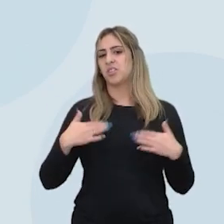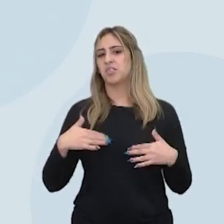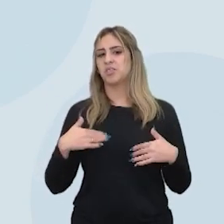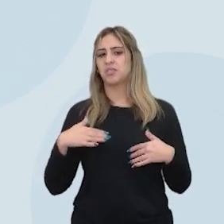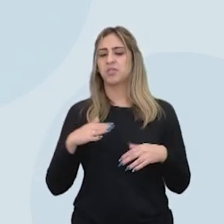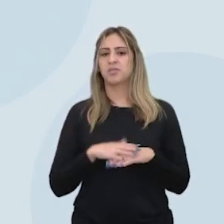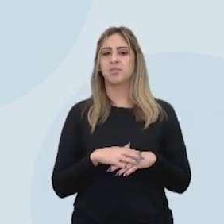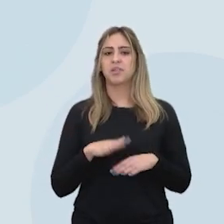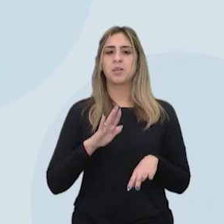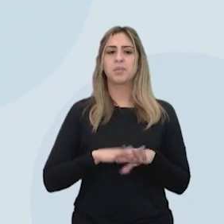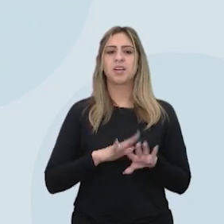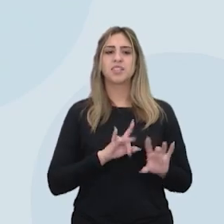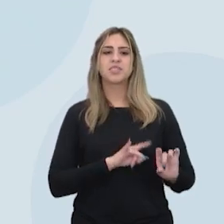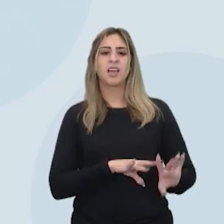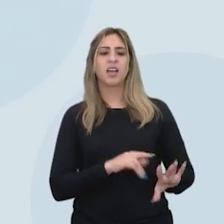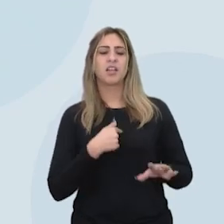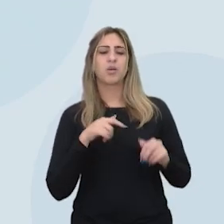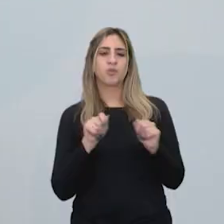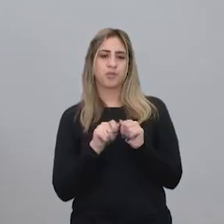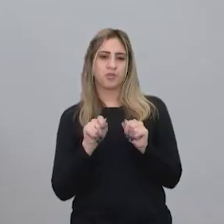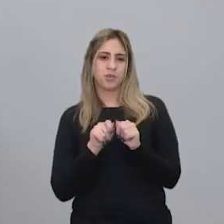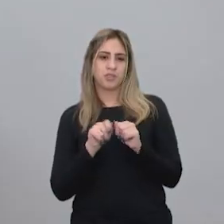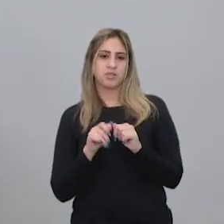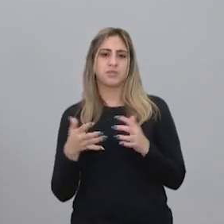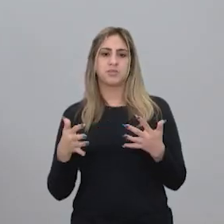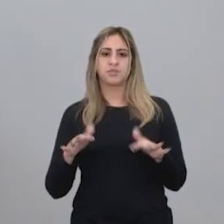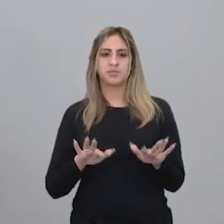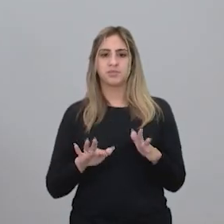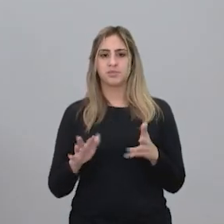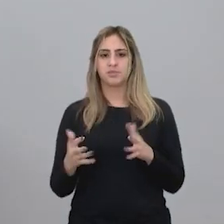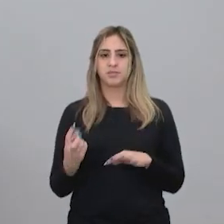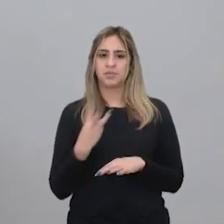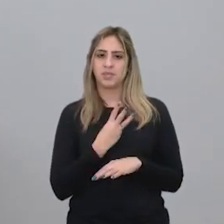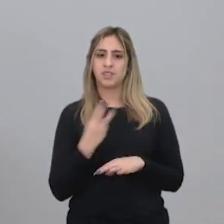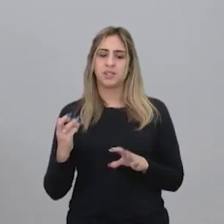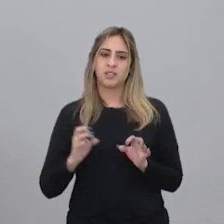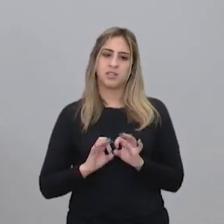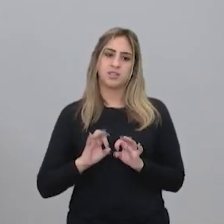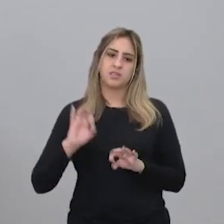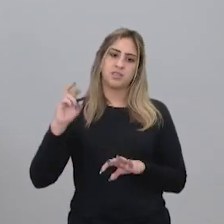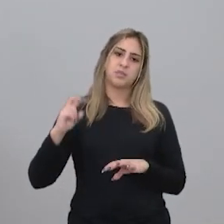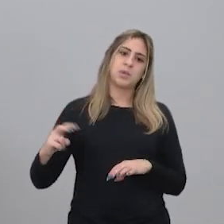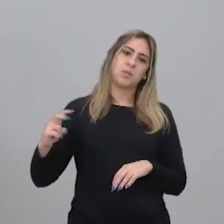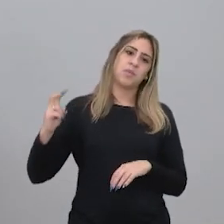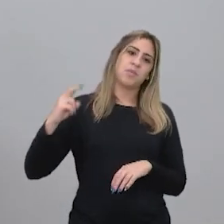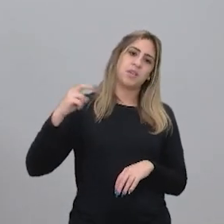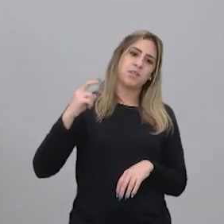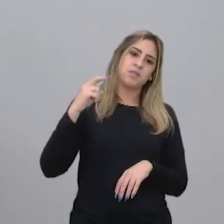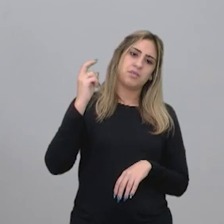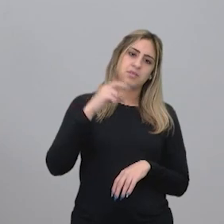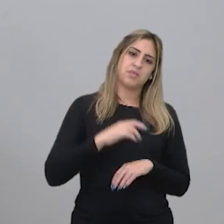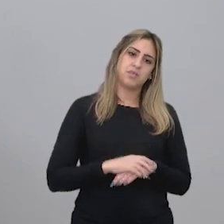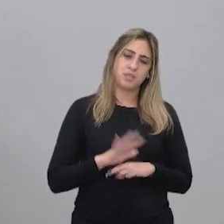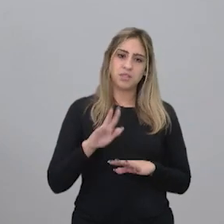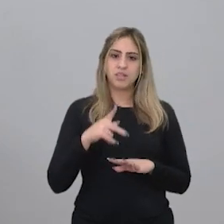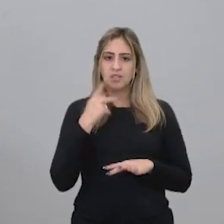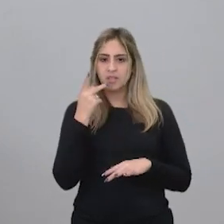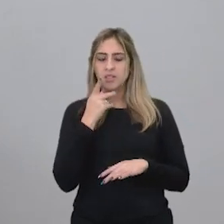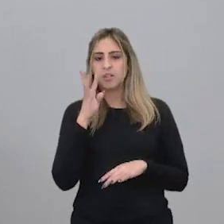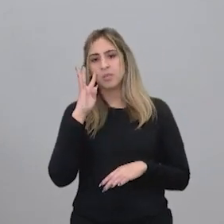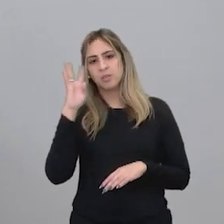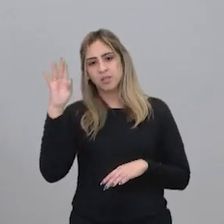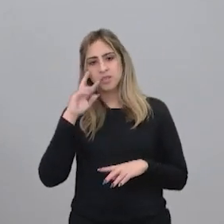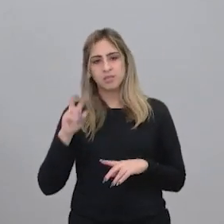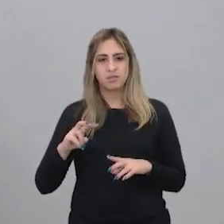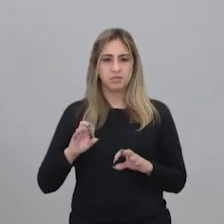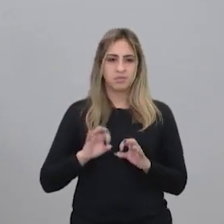uma das montanhas mais técnicas que eu fiz. Ela tem uma parede de uns 300 metros de escalada. É isso que eu tô falando, né? Imagina, numa